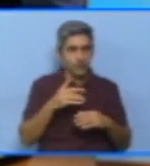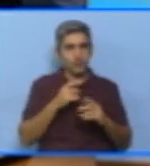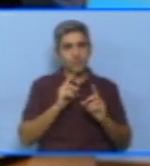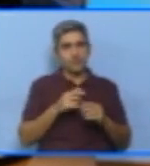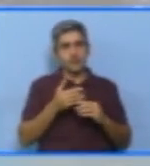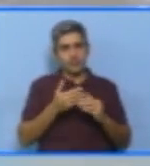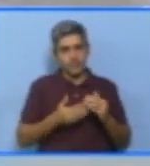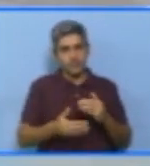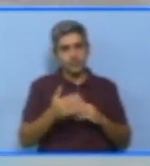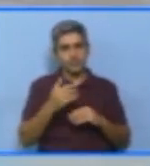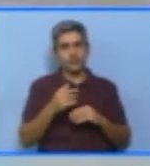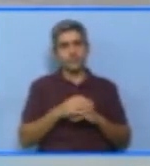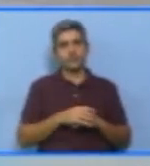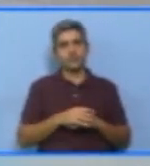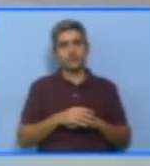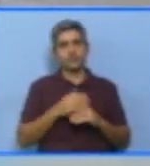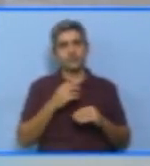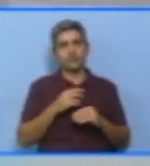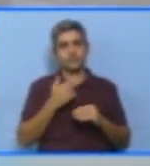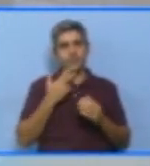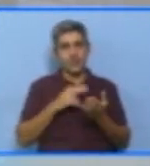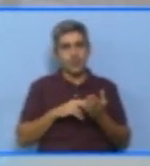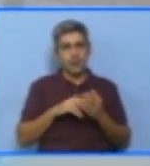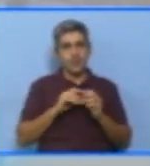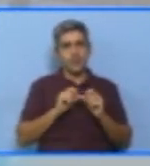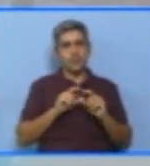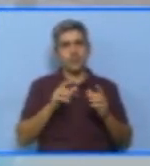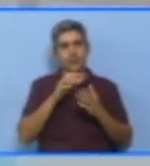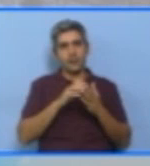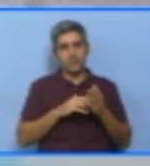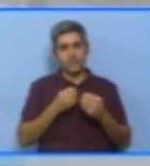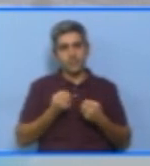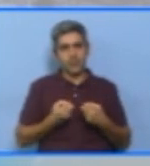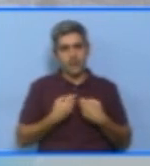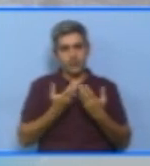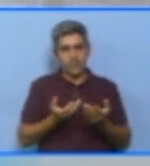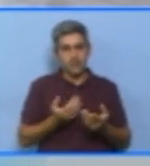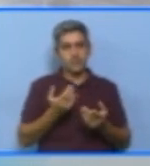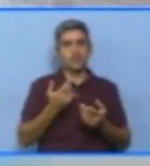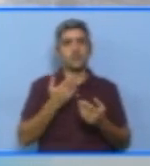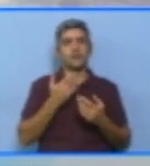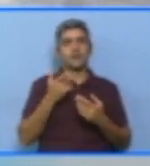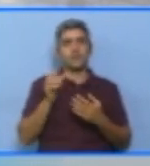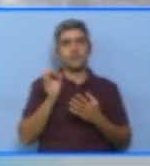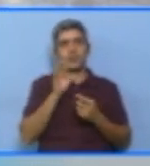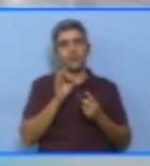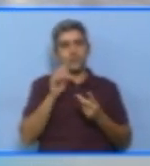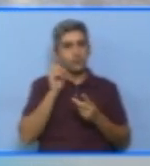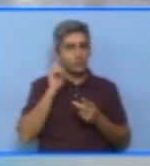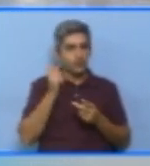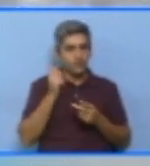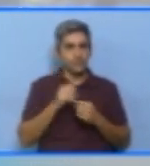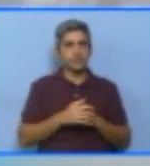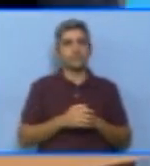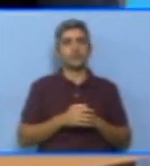então na real mensagem que estes textos nos transmitem. Fica então este contributo essencial